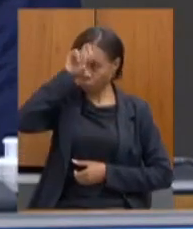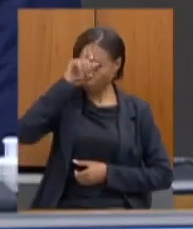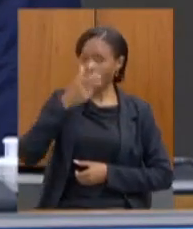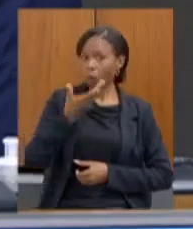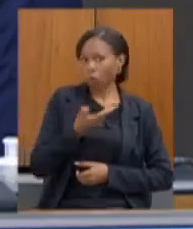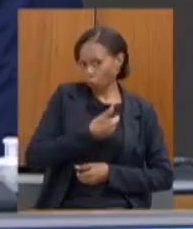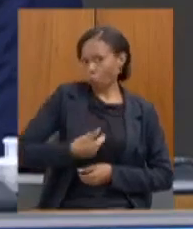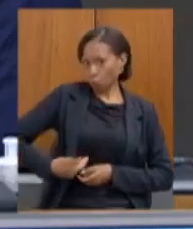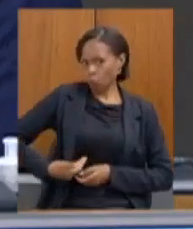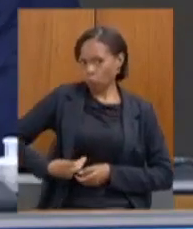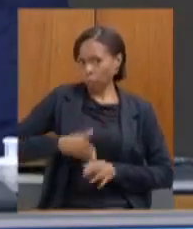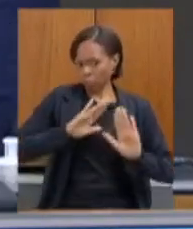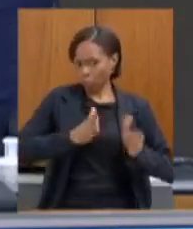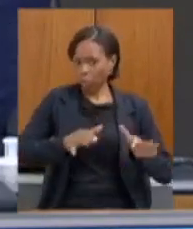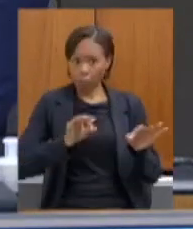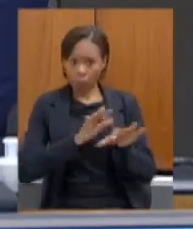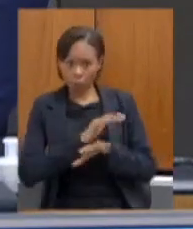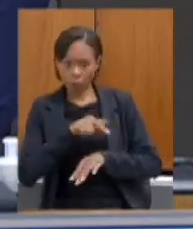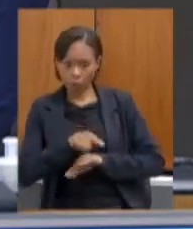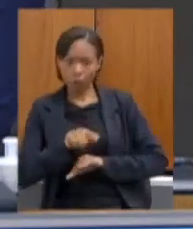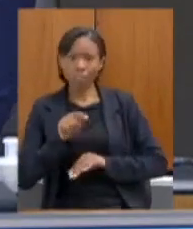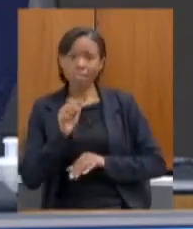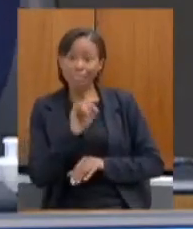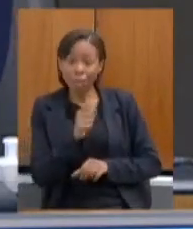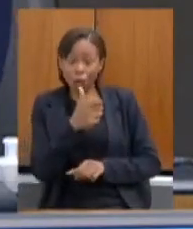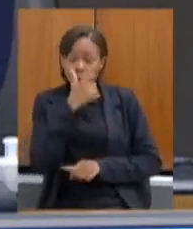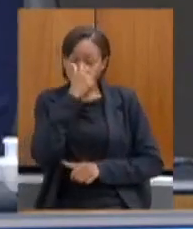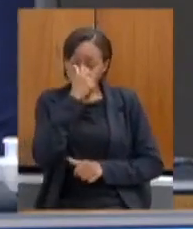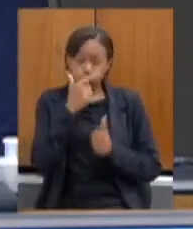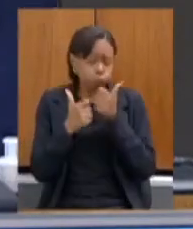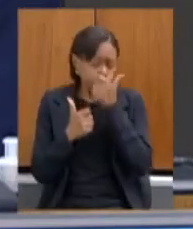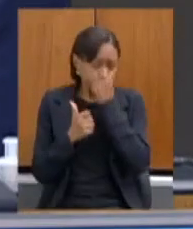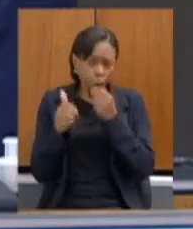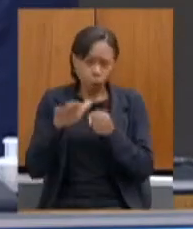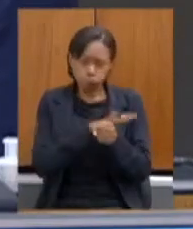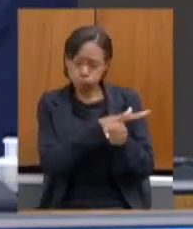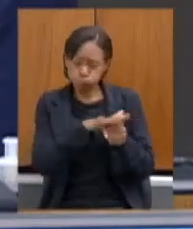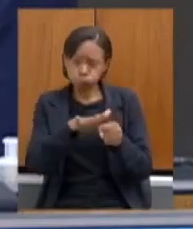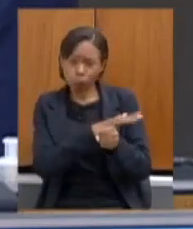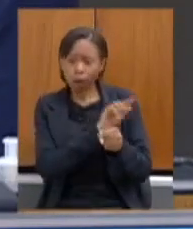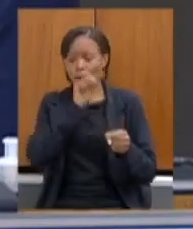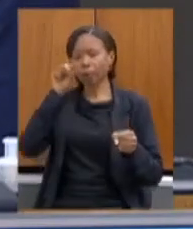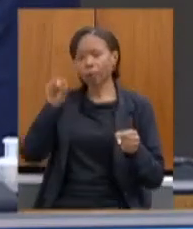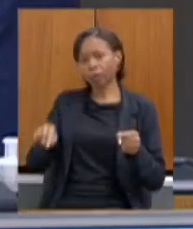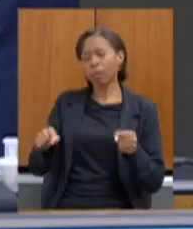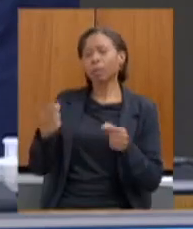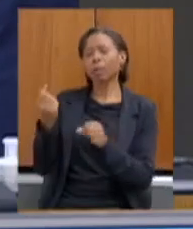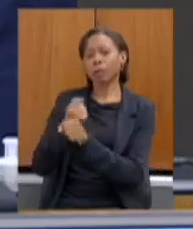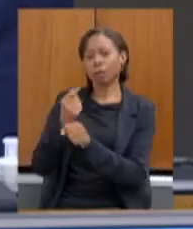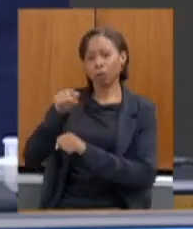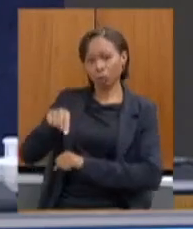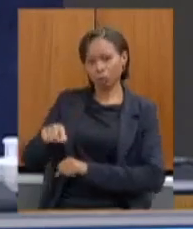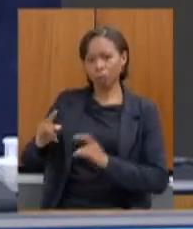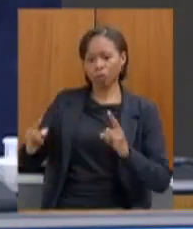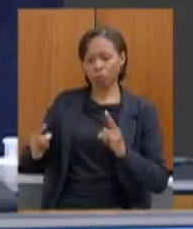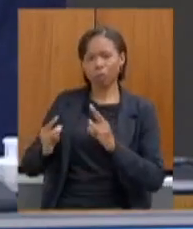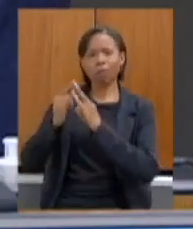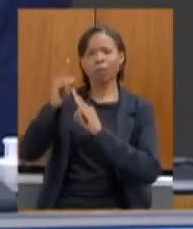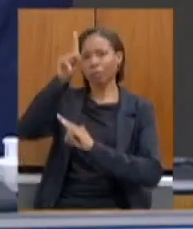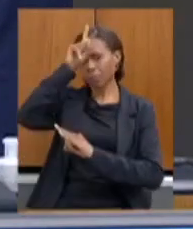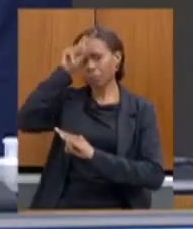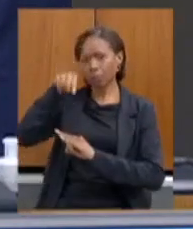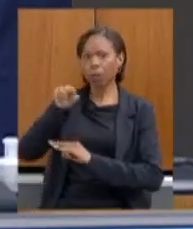eventualmente, tiver muita pressão na nossa rede pública, está aí pronto o hospital de campanha para ser utilizado. E aí,